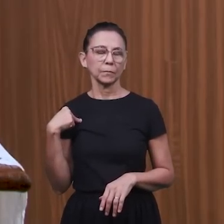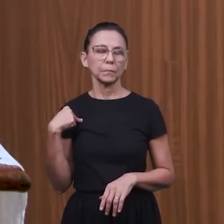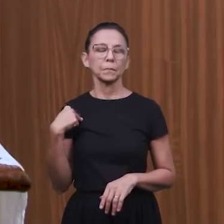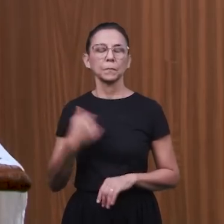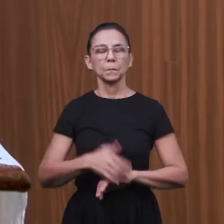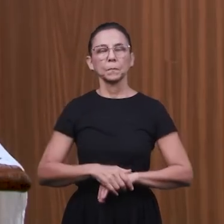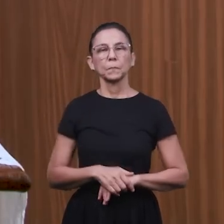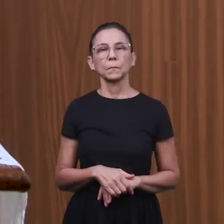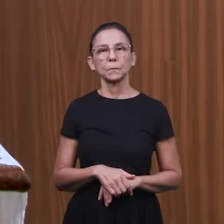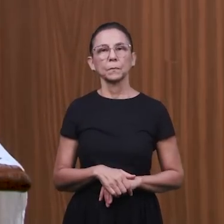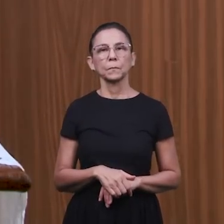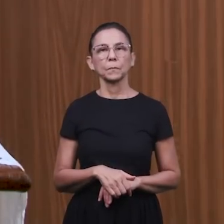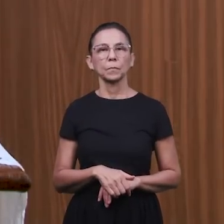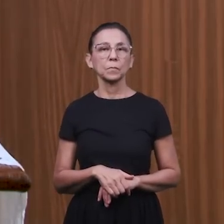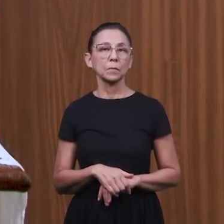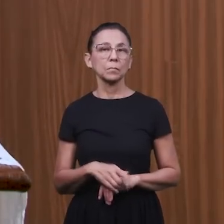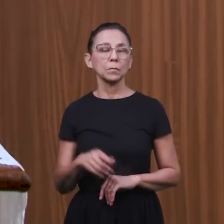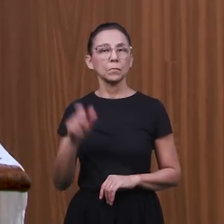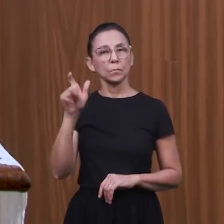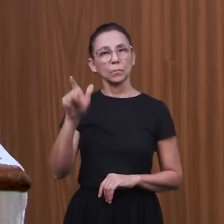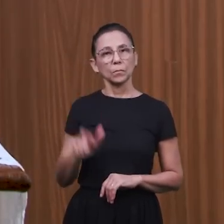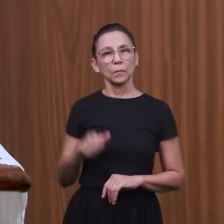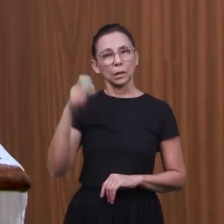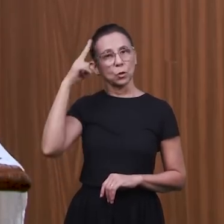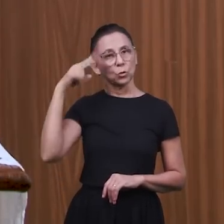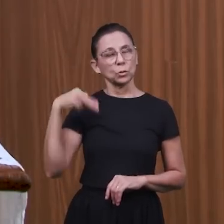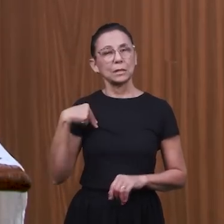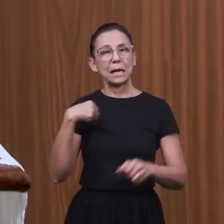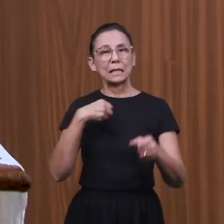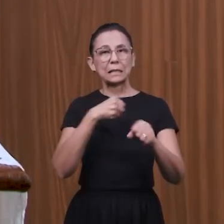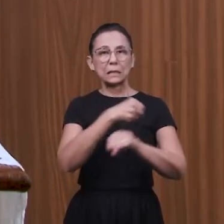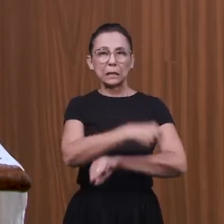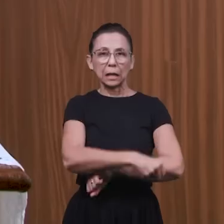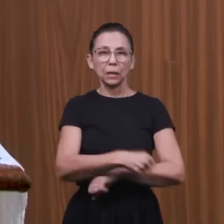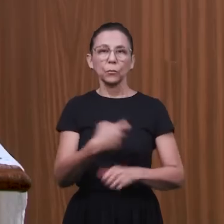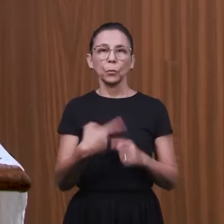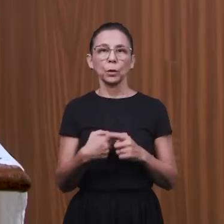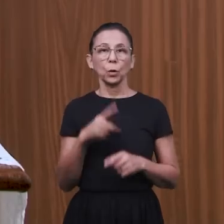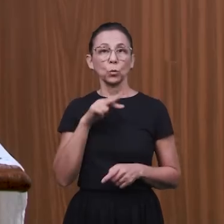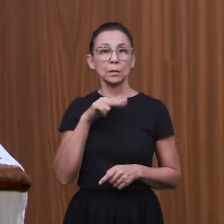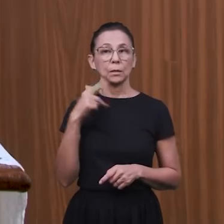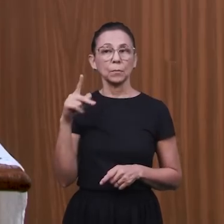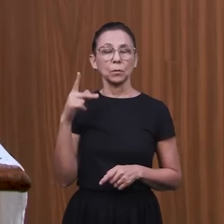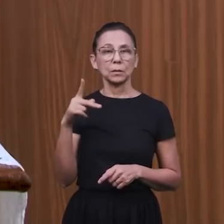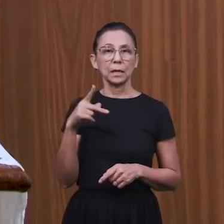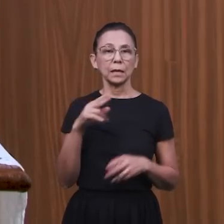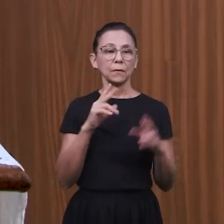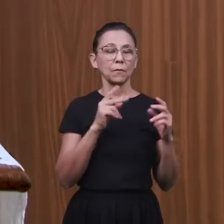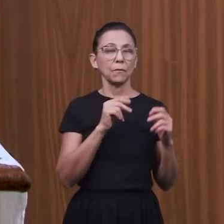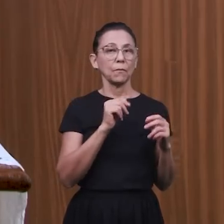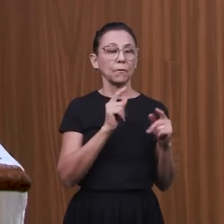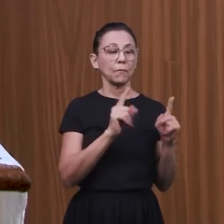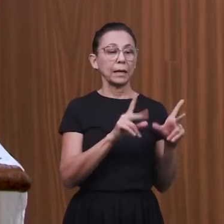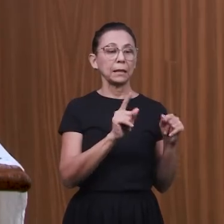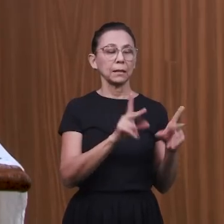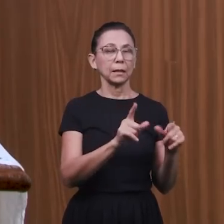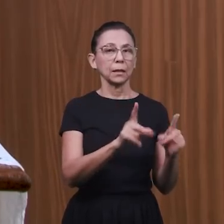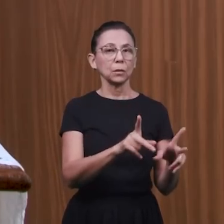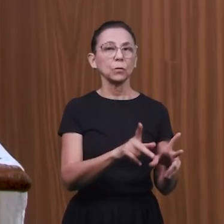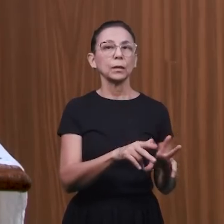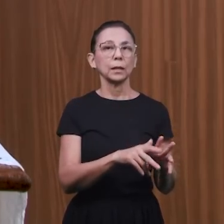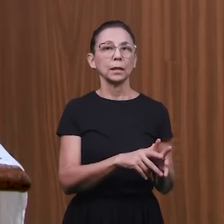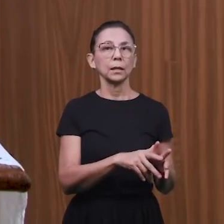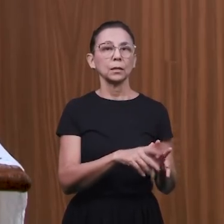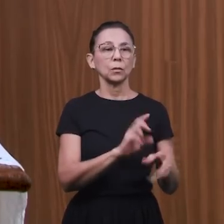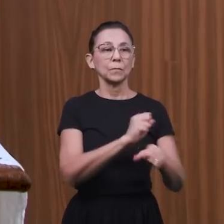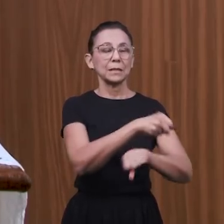foi aquele que foi vendido pelos seus irmãos como escravo, porque Deus falava com ele através de sonhos, e quando ele